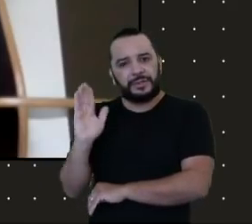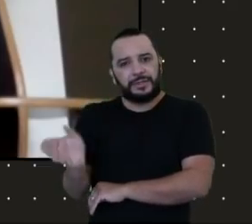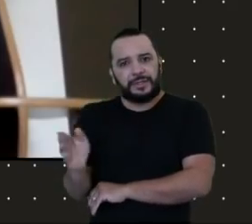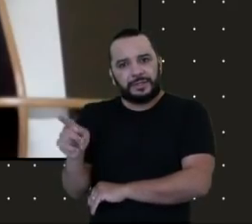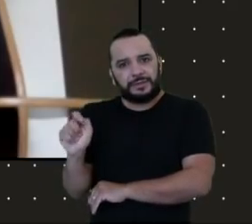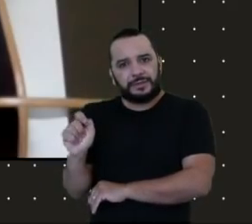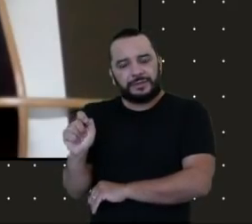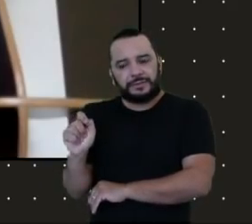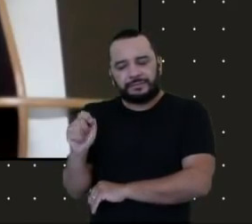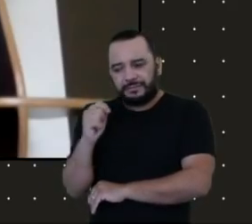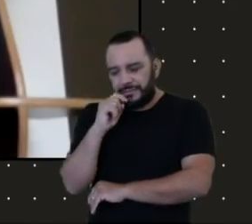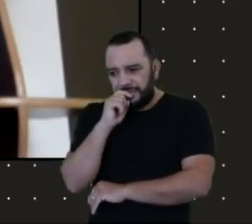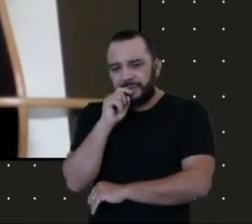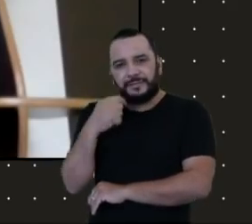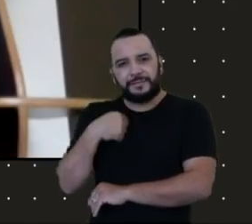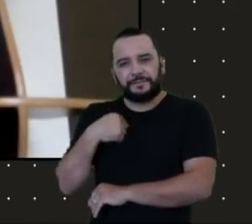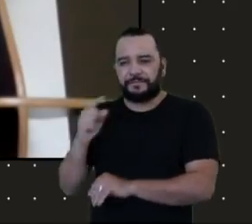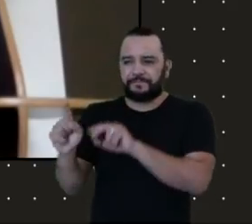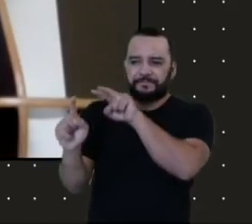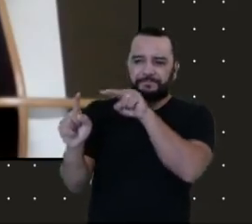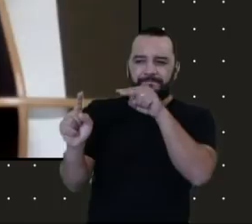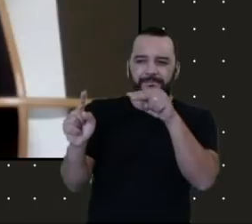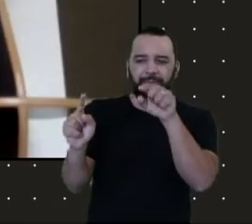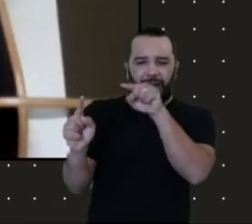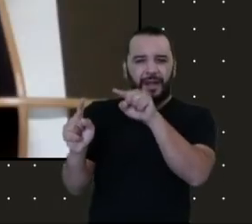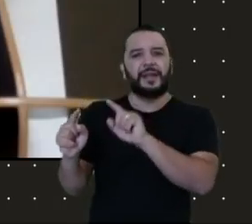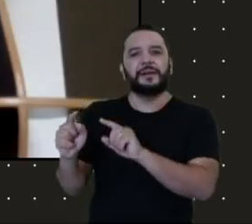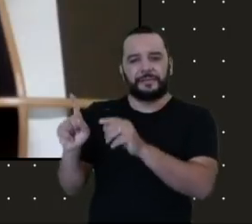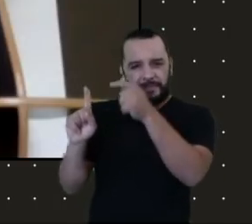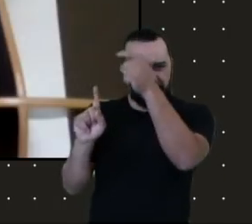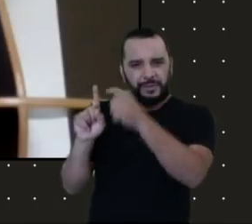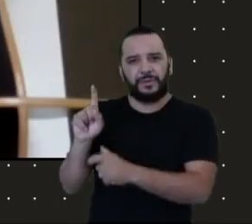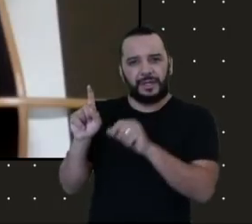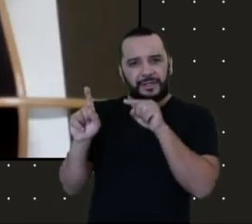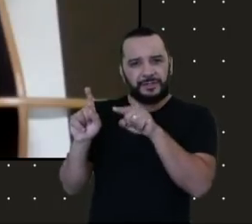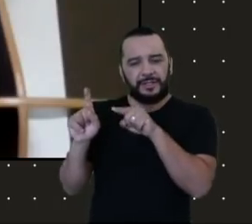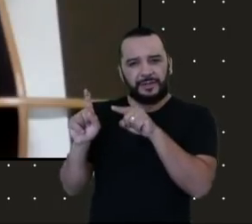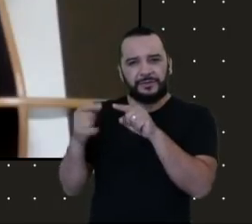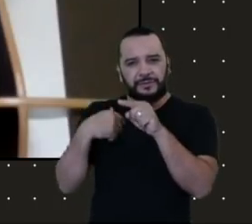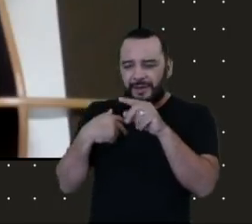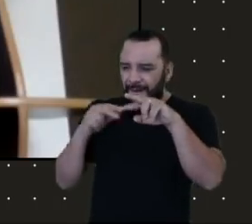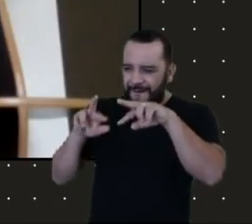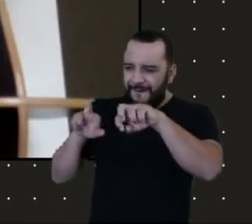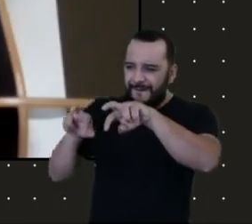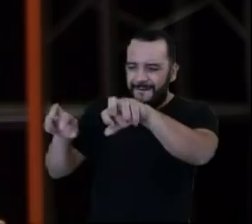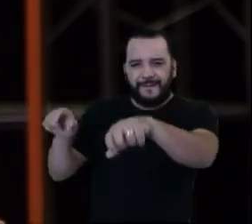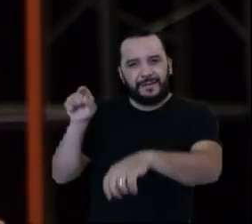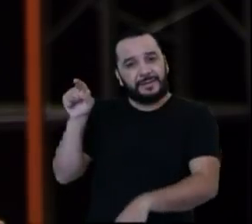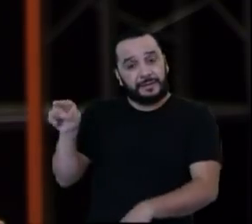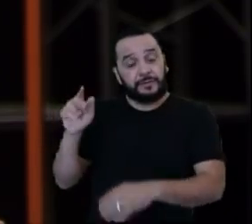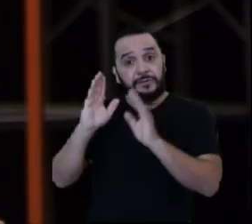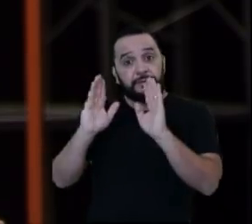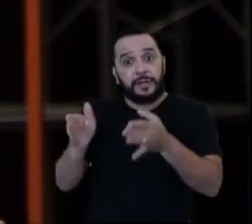patrocínio para fazer, já estava tudo encaminhado. Só que no meio do caminho, a família do Fernando